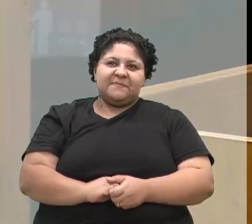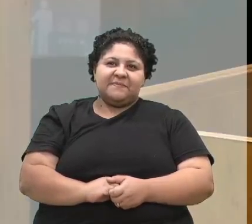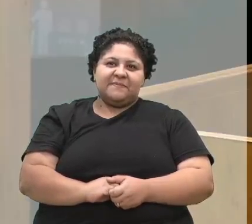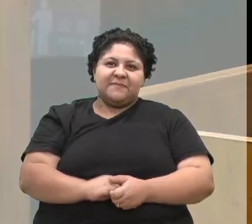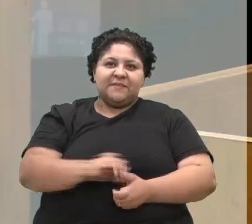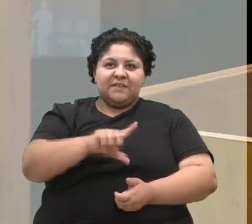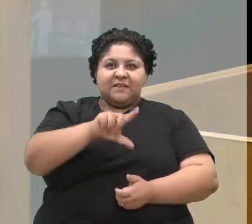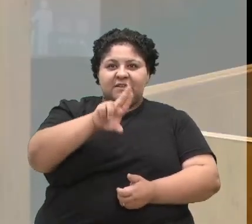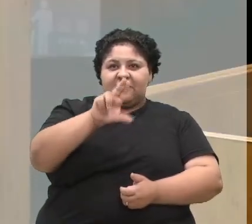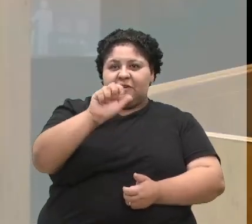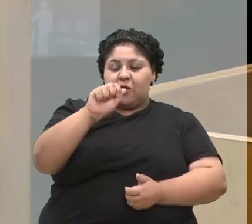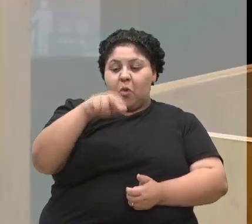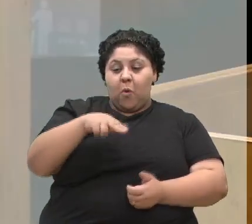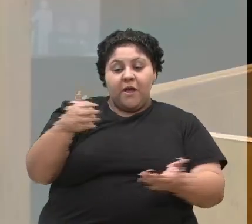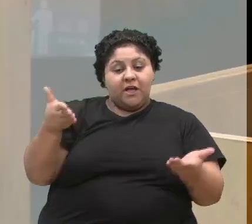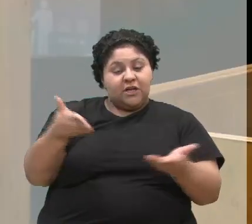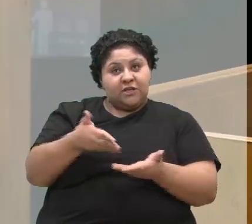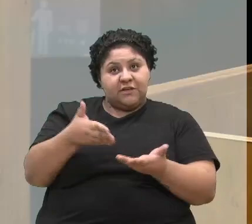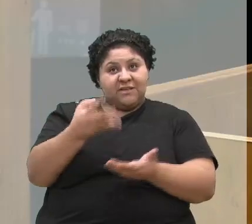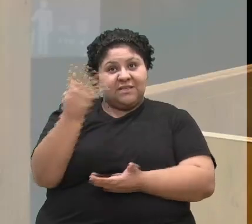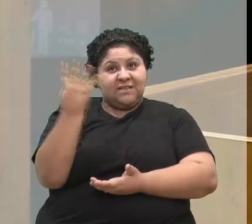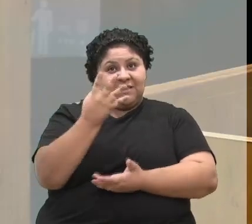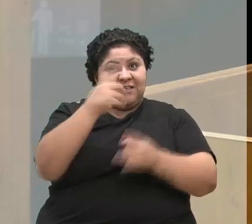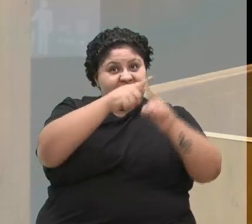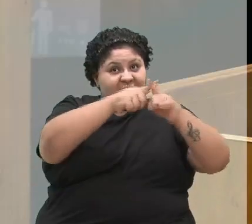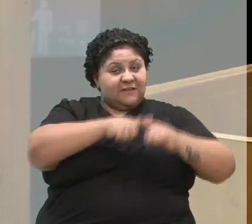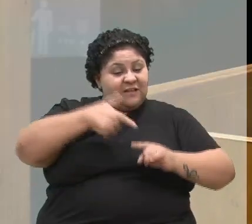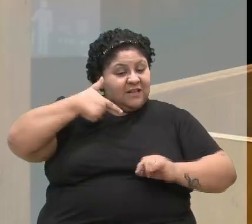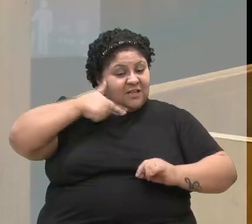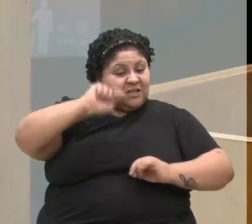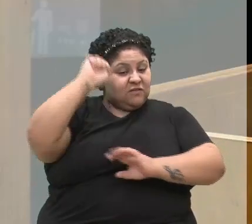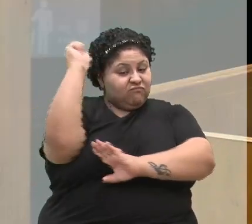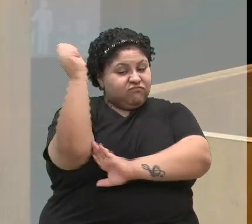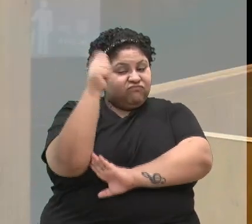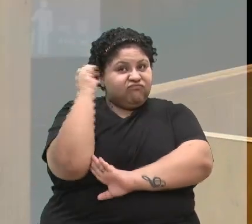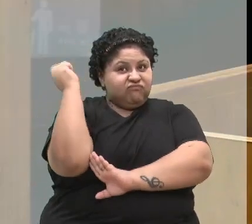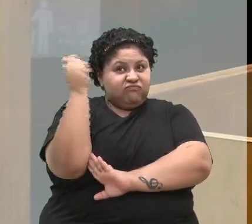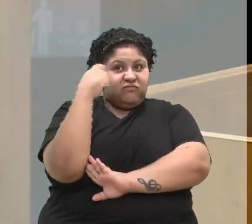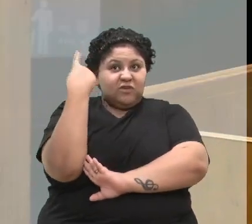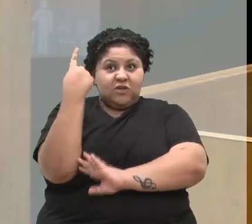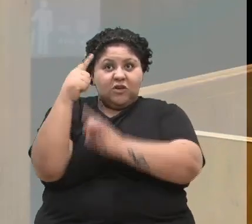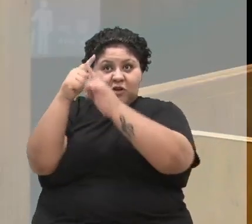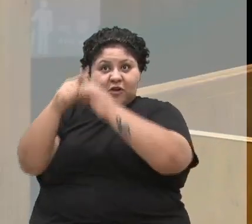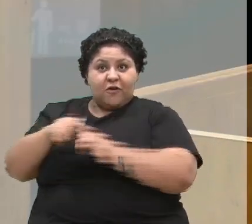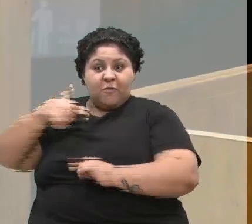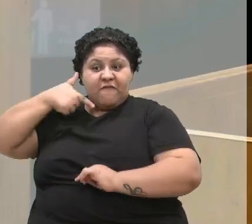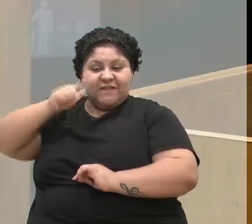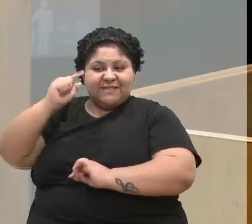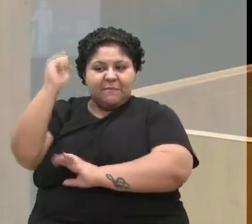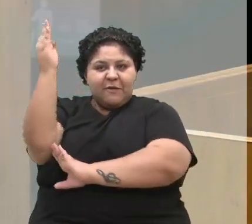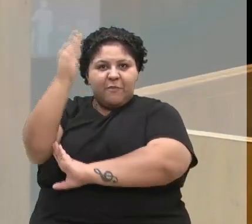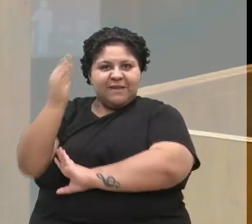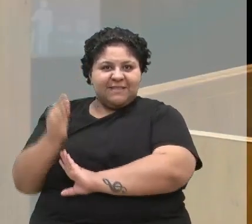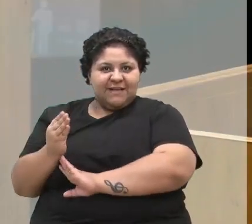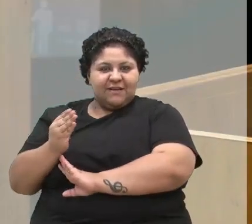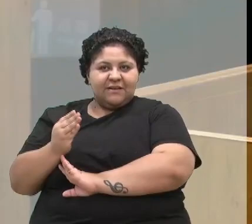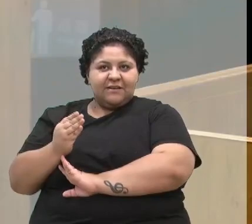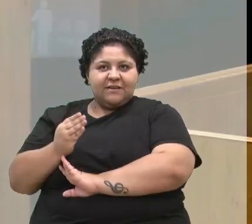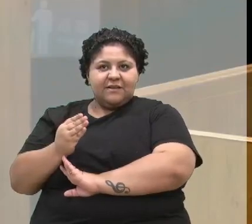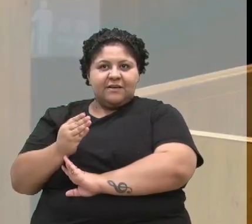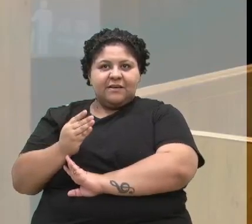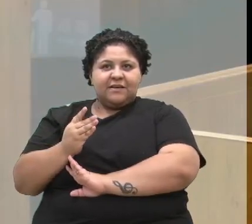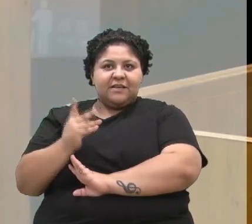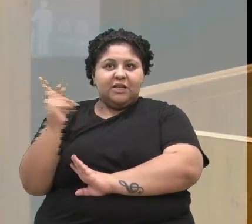Luan já foi 4 vezes campeão gaúcho, 1 vez campeão brasileiro, duelo